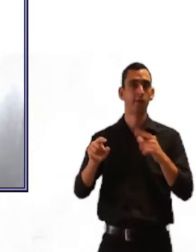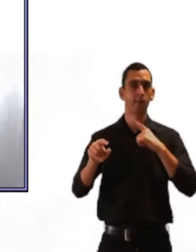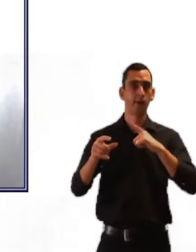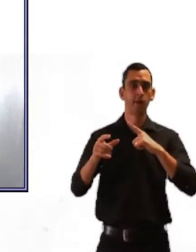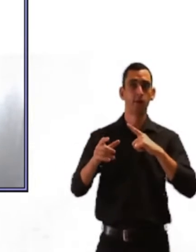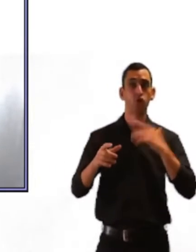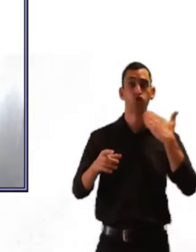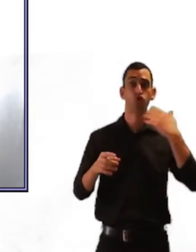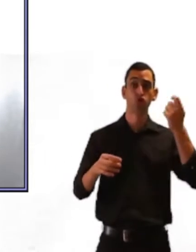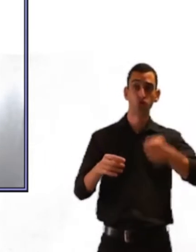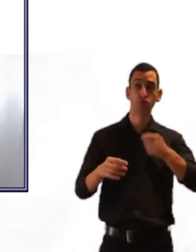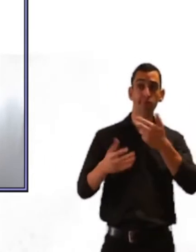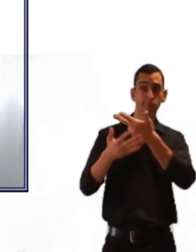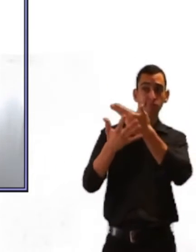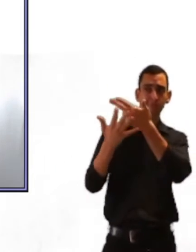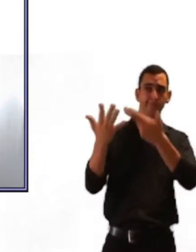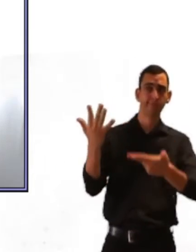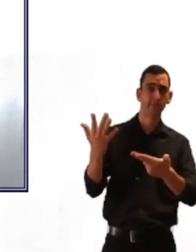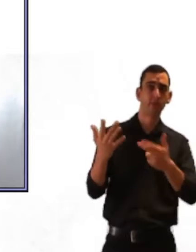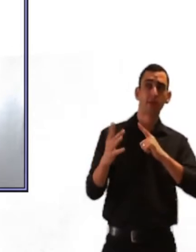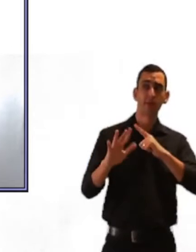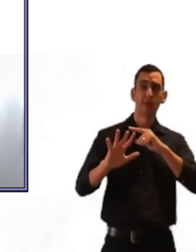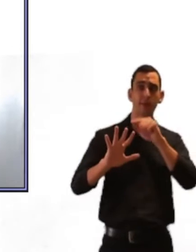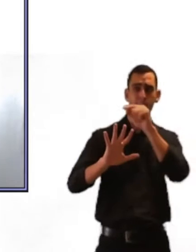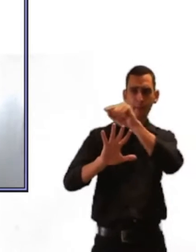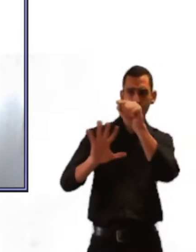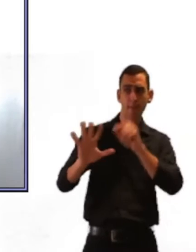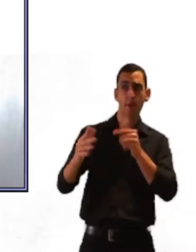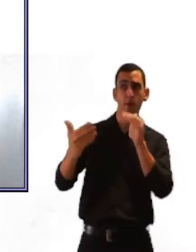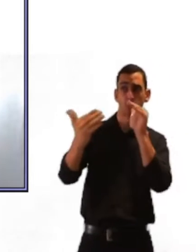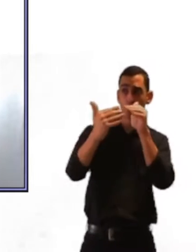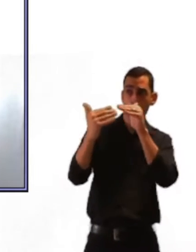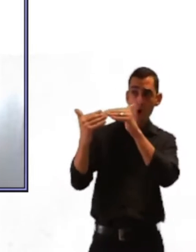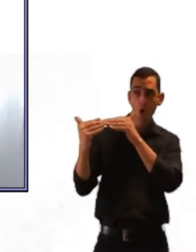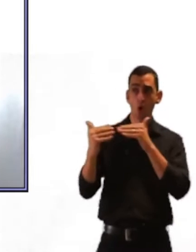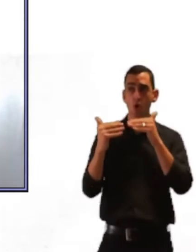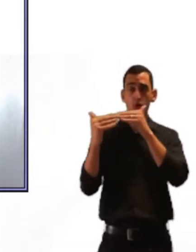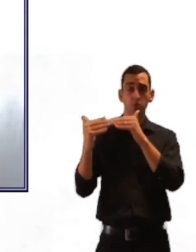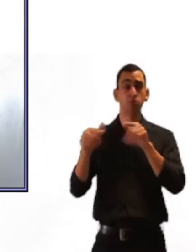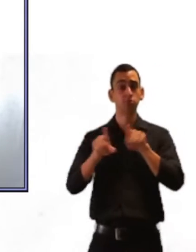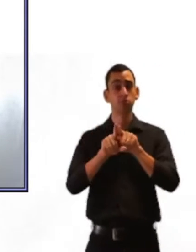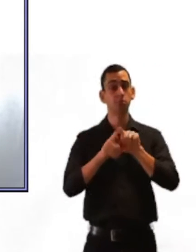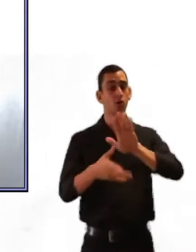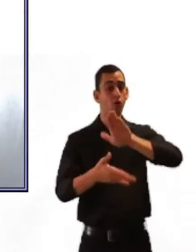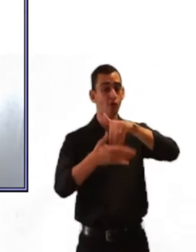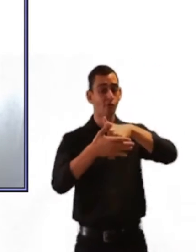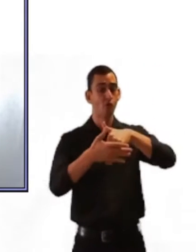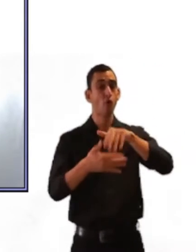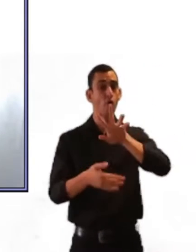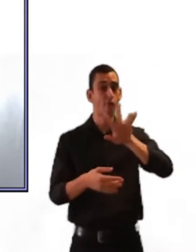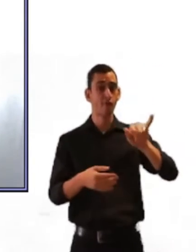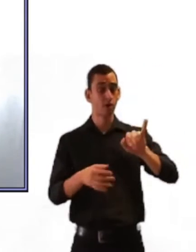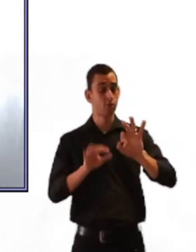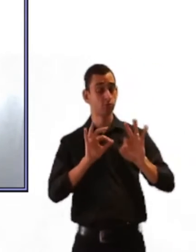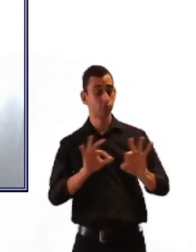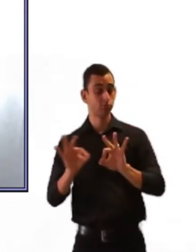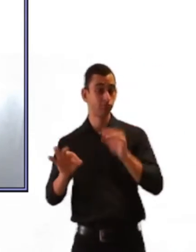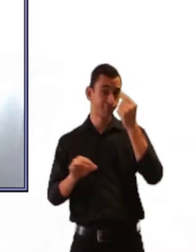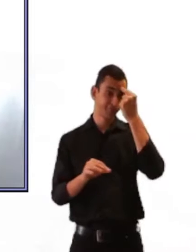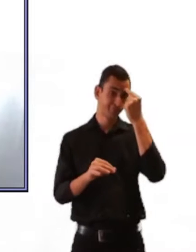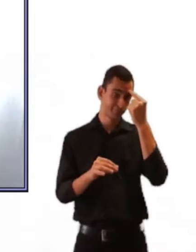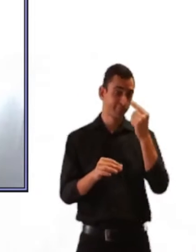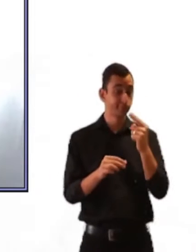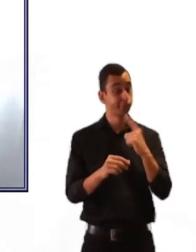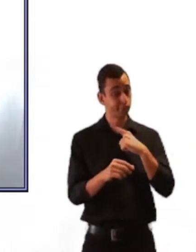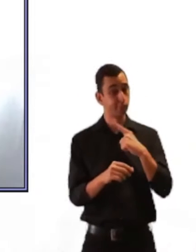julgamento colegiado em que ele vai costurar uma decisão que seja favorável ali ao que ele pensa. Isso acontece.